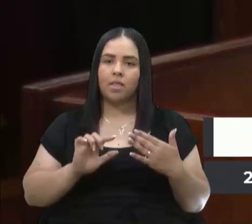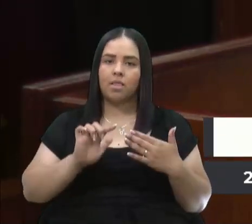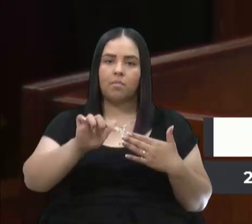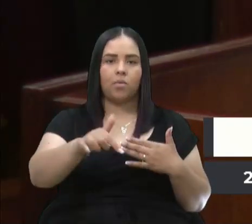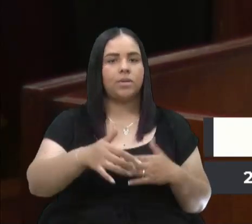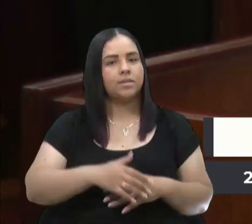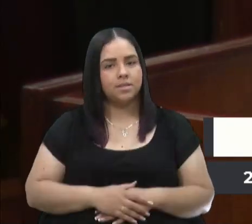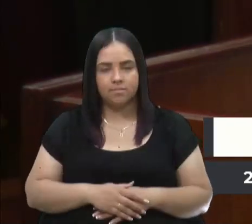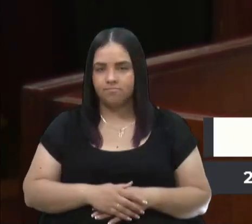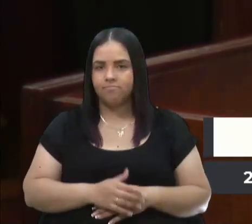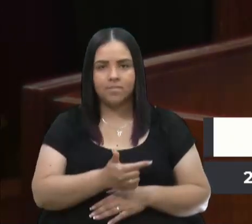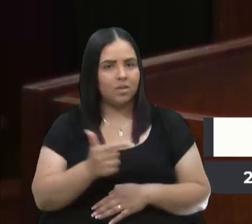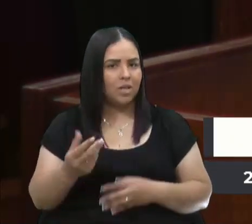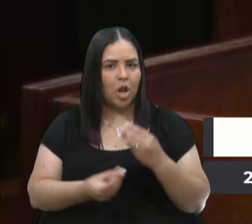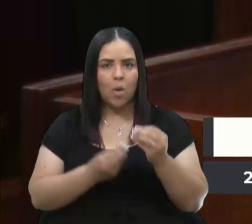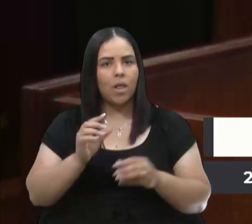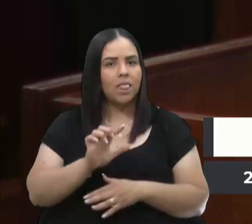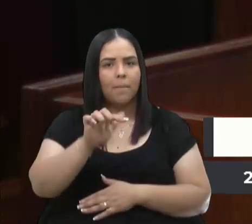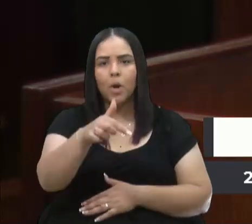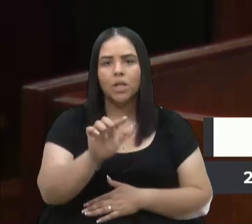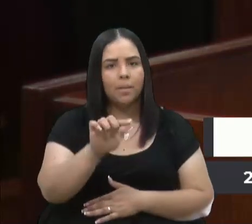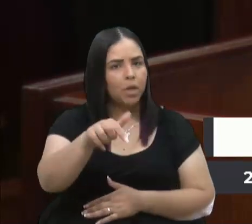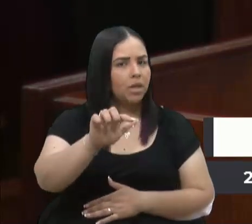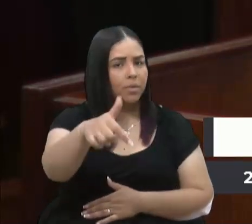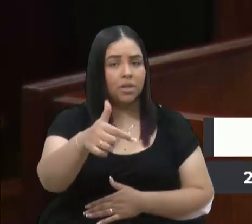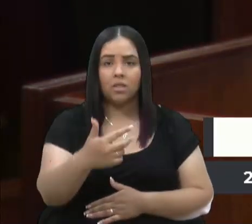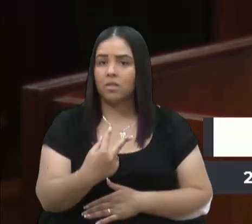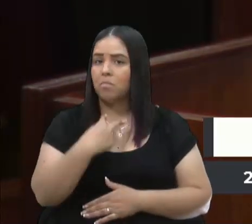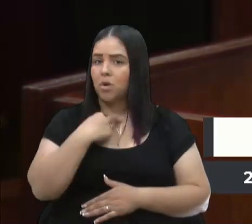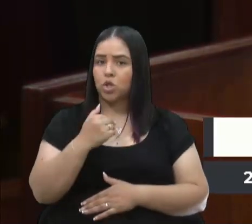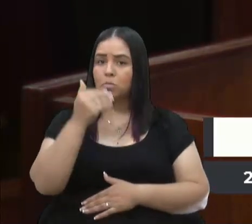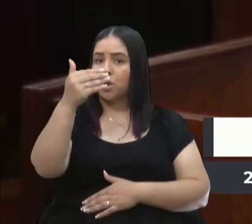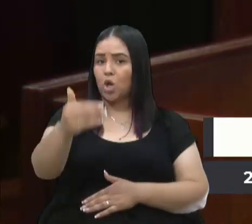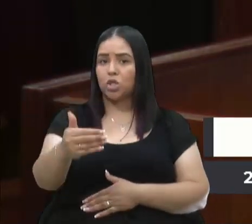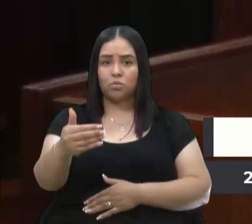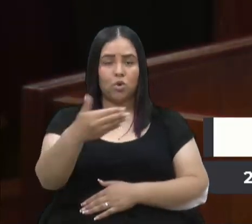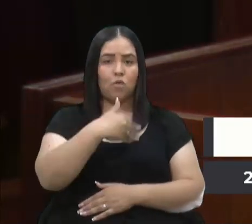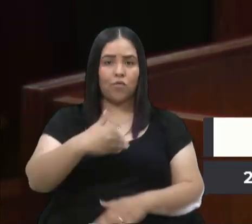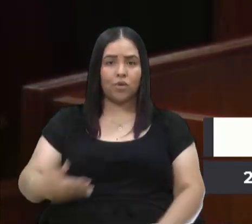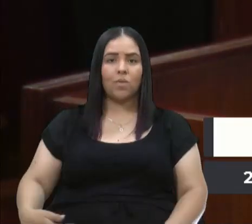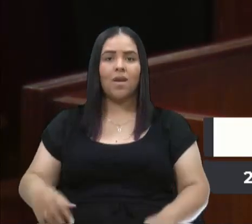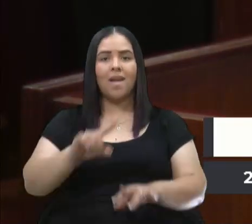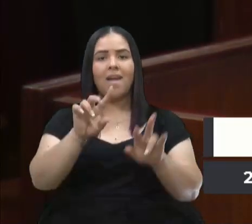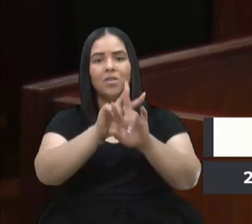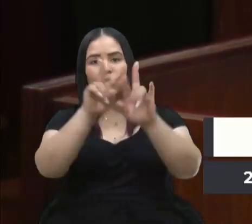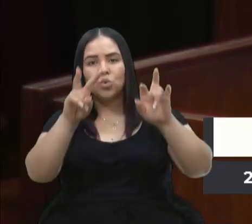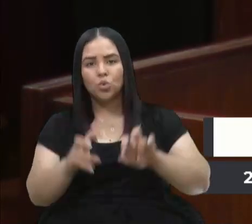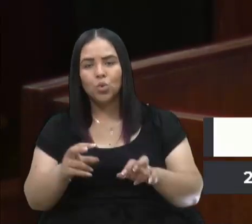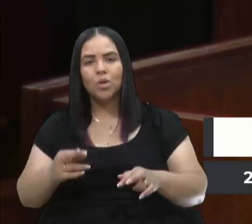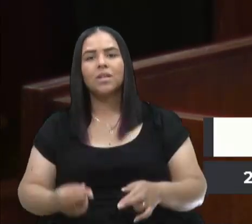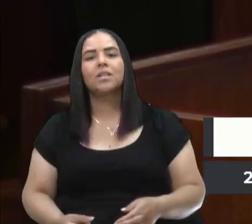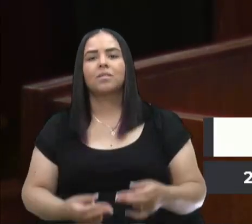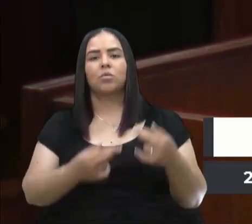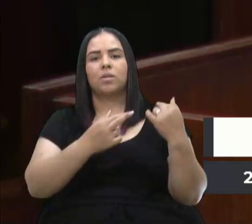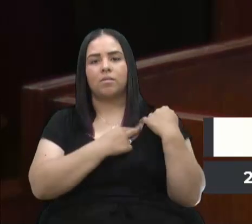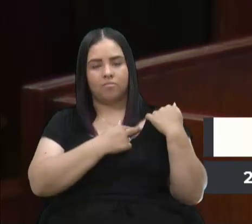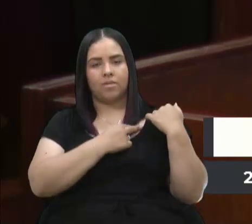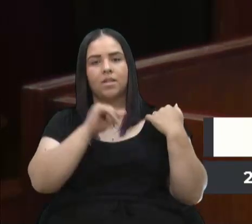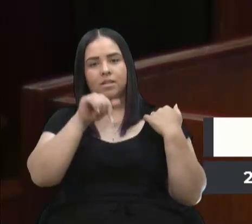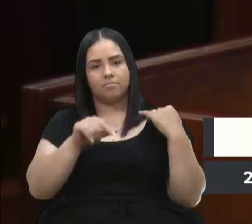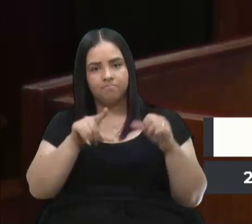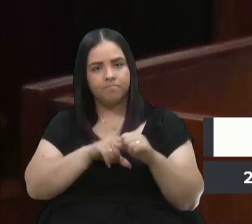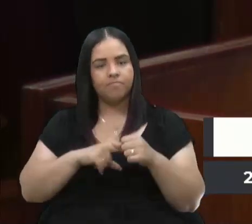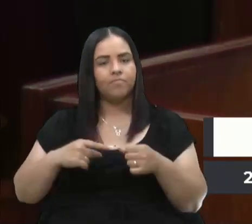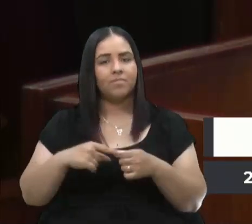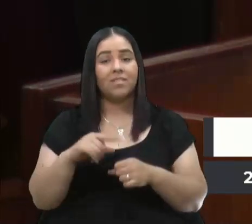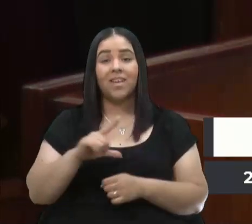adiante, não dá para deixar para o próximo governo. É uma questão de responsabilidade com uma cidade que